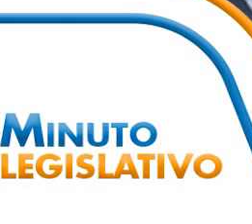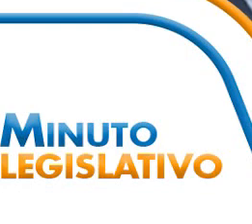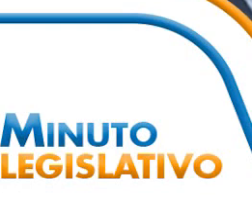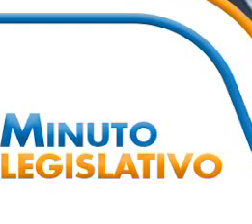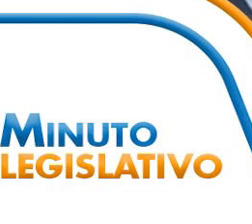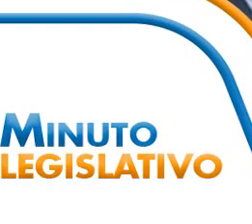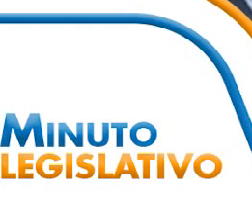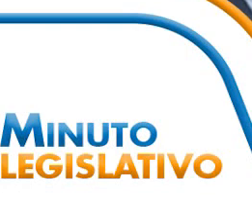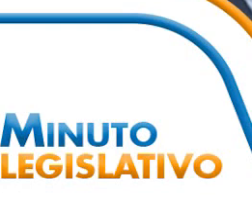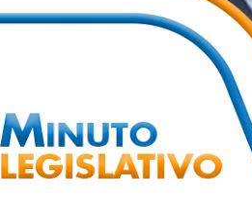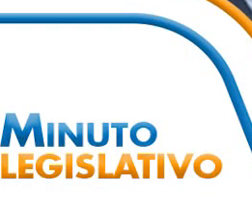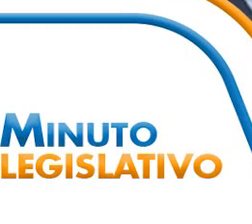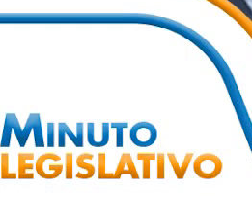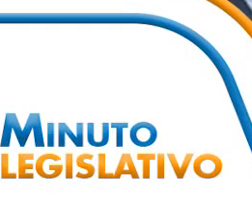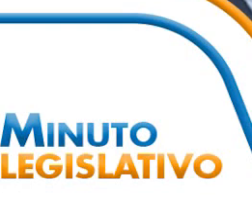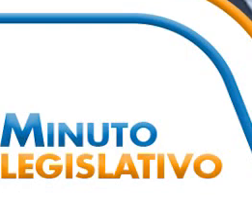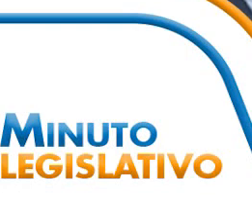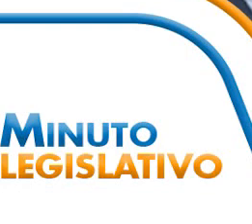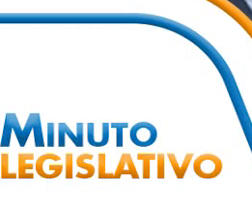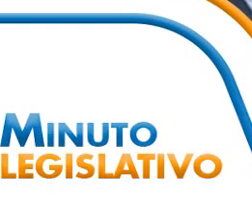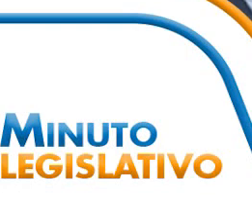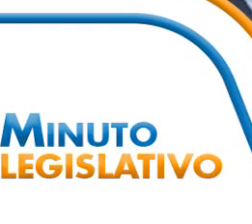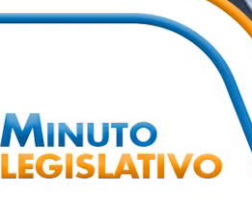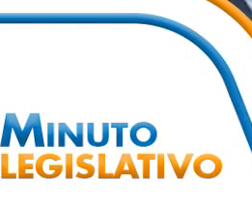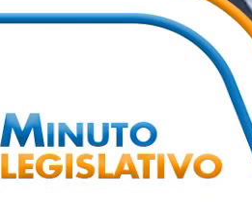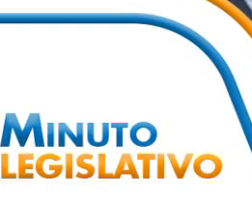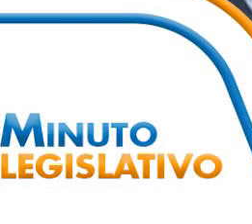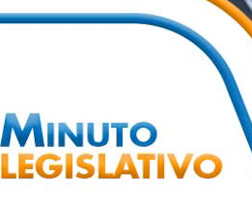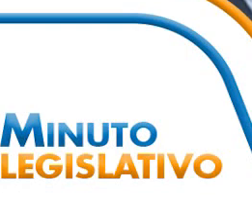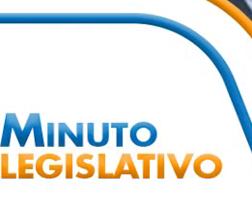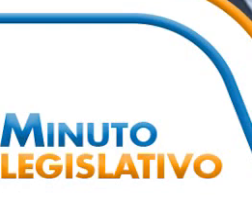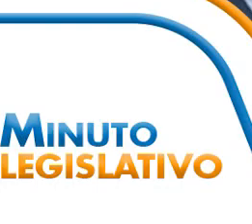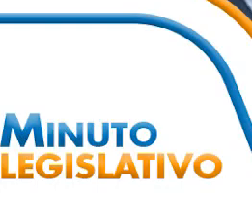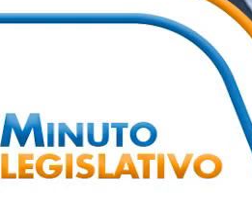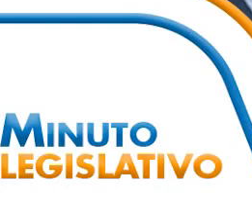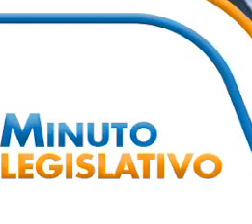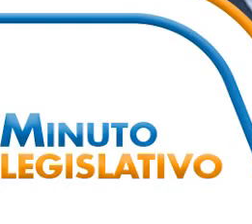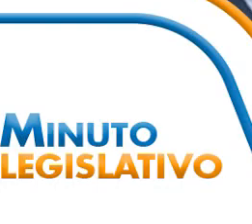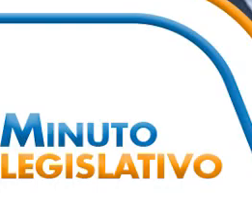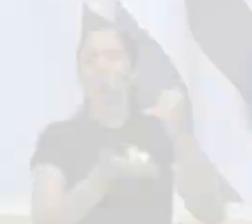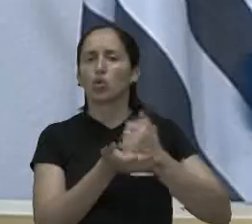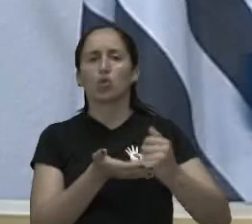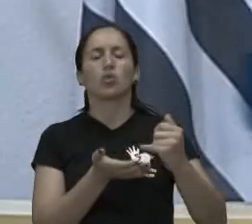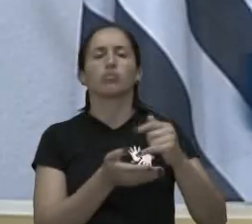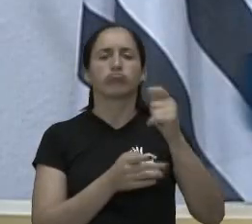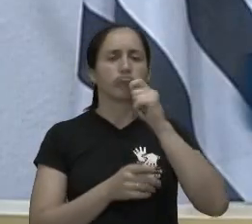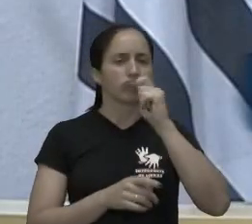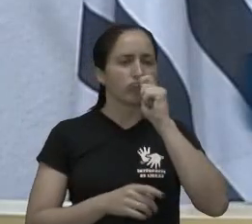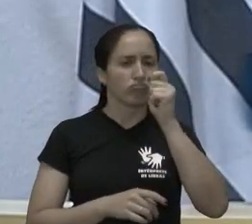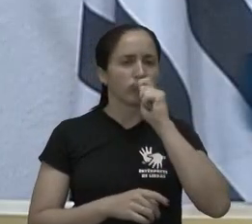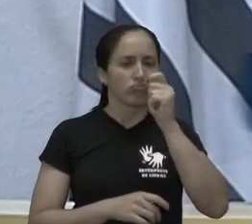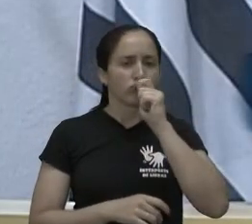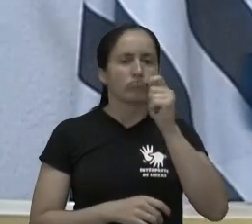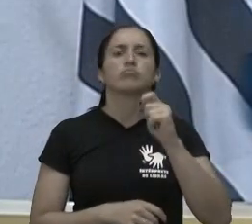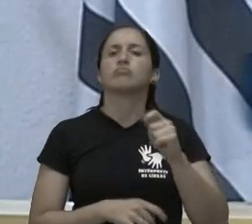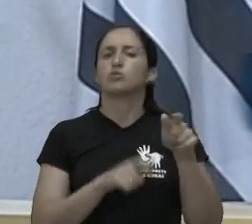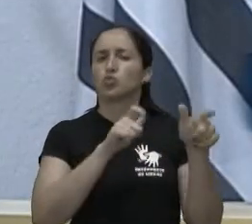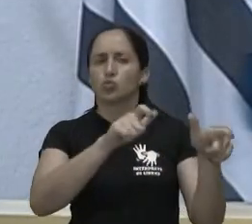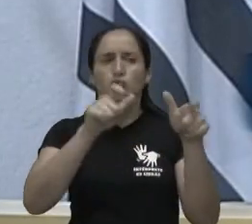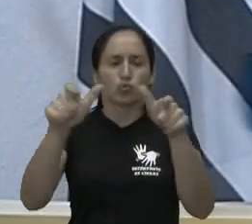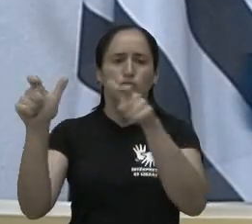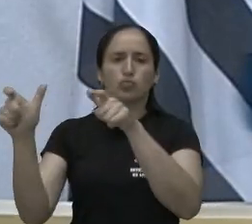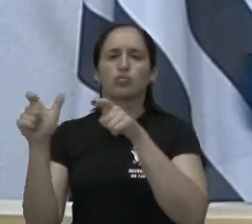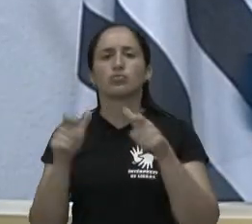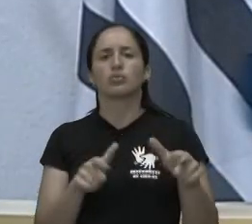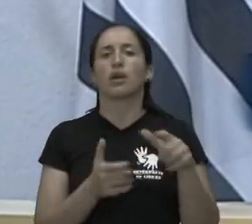na cidade. Para ele, a prefeitura não tem feito nada para resolver este problema. Você vê vários lugares,